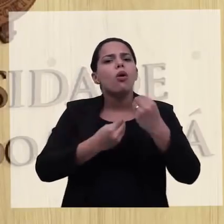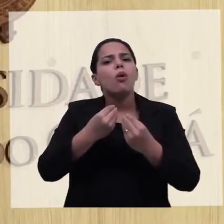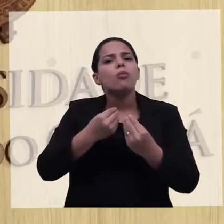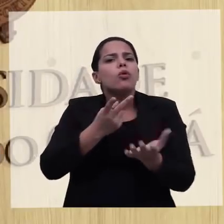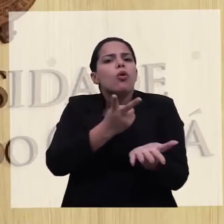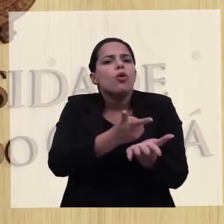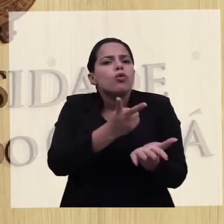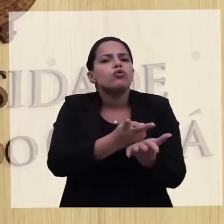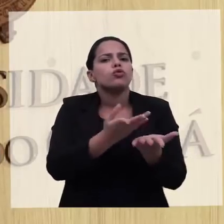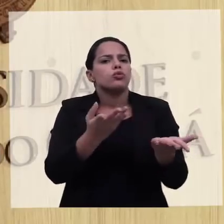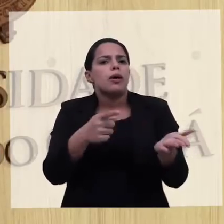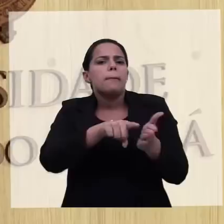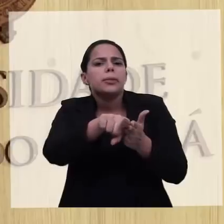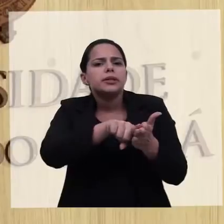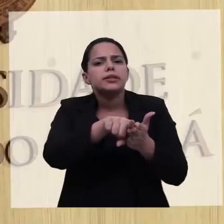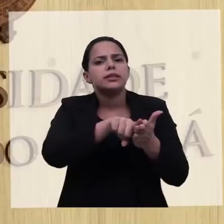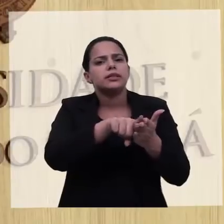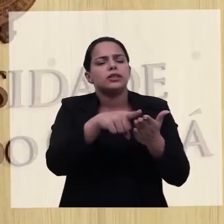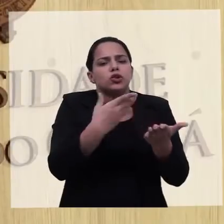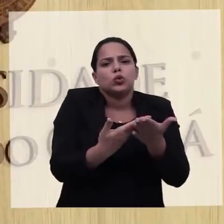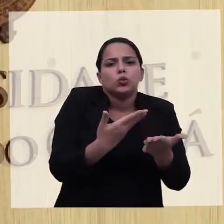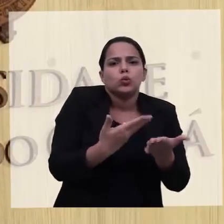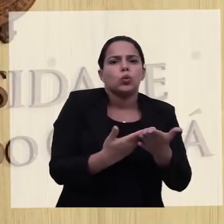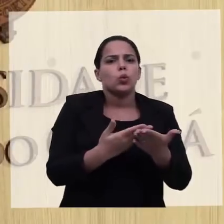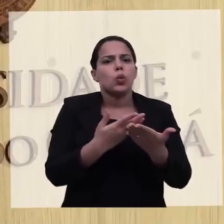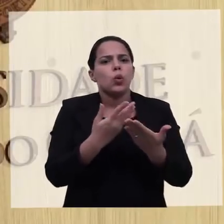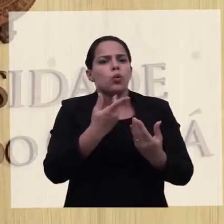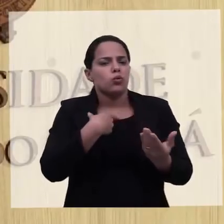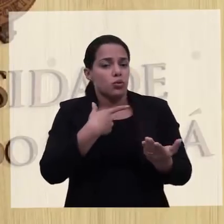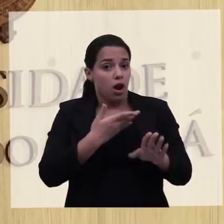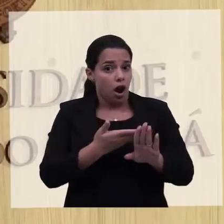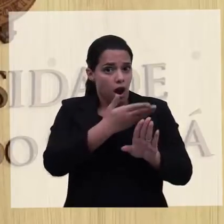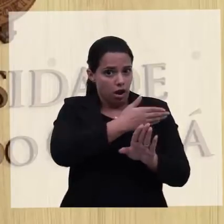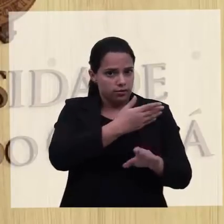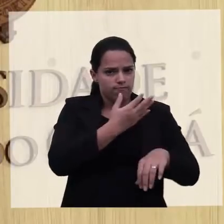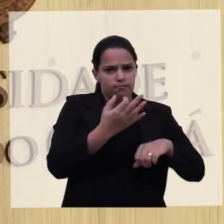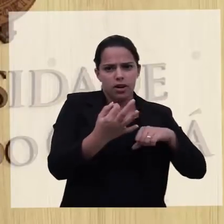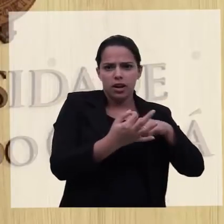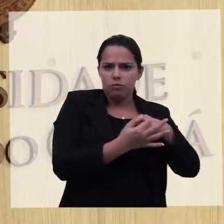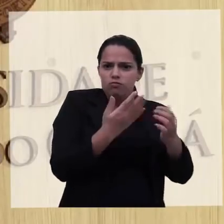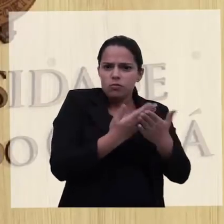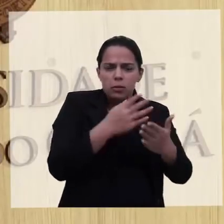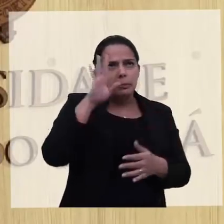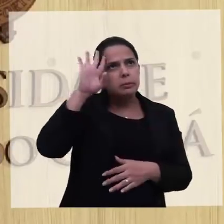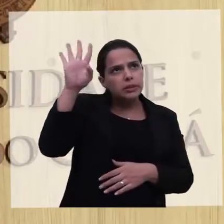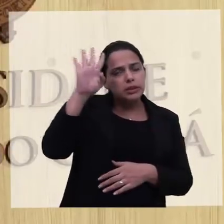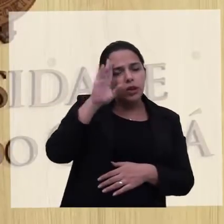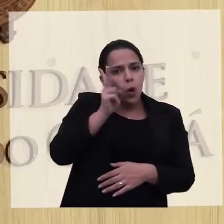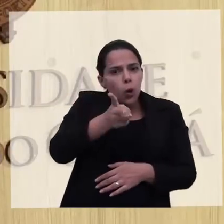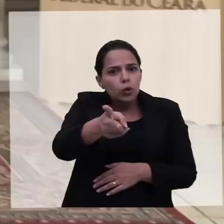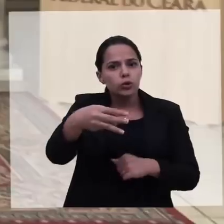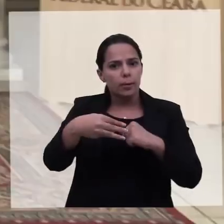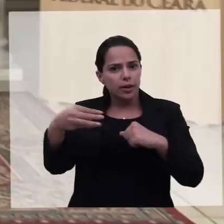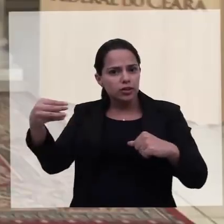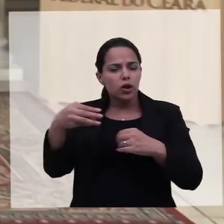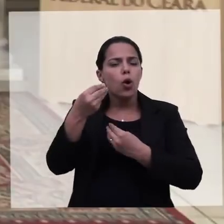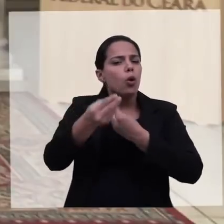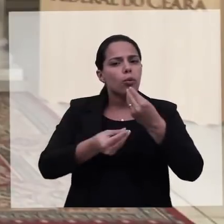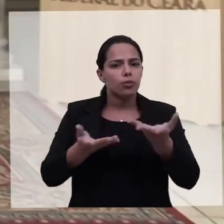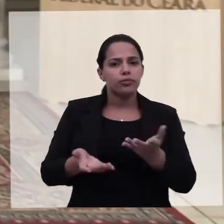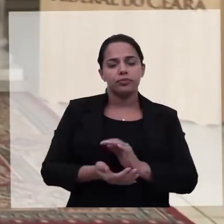professora? E a decisão de seguir, então, estudando, foi uma coisa que a senhora já vinha trabalhando na graduação, pensando na graduação, como é que foi?